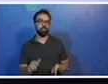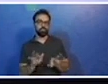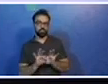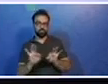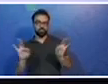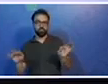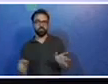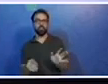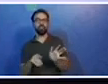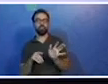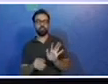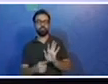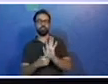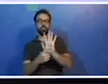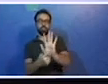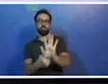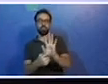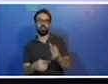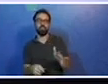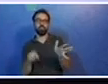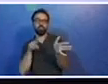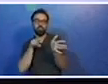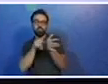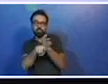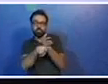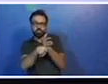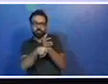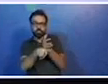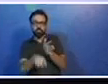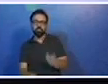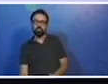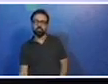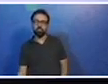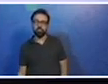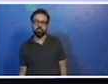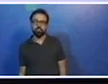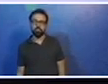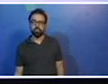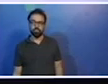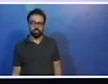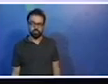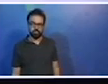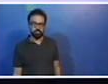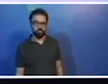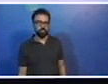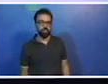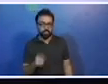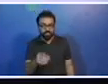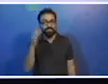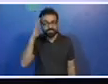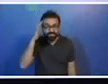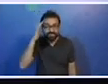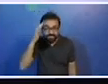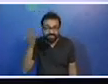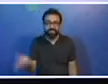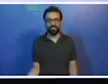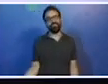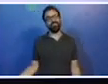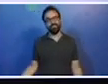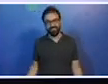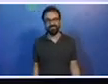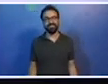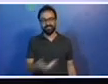de um período, para questionar algo, né? Quando eu pergunto, você entendeu?